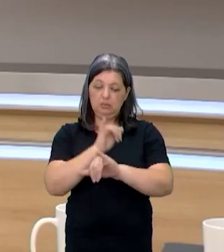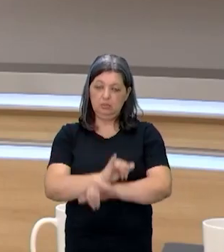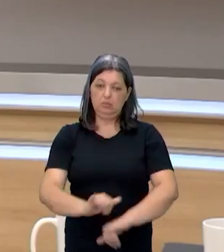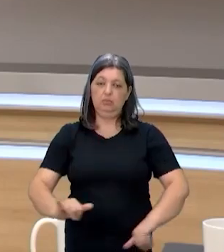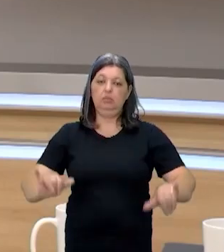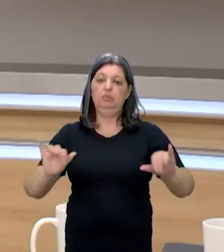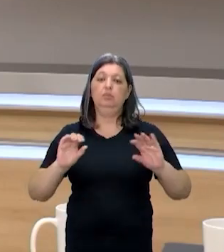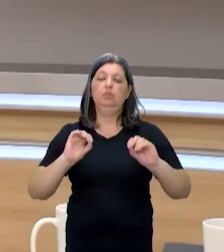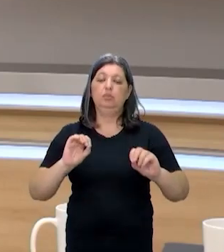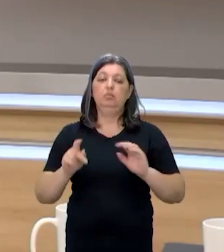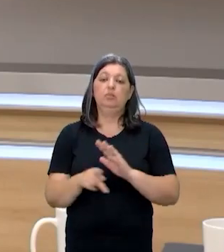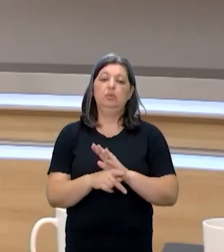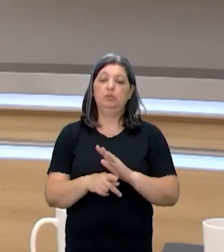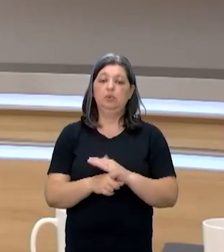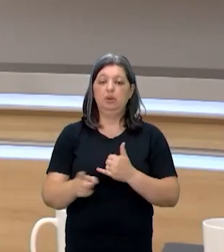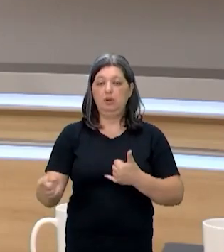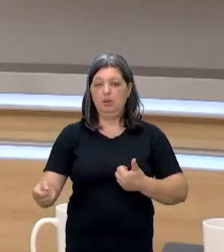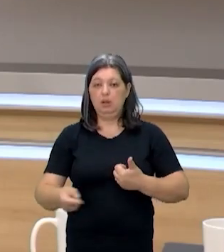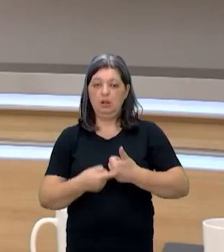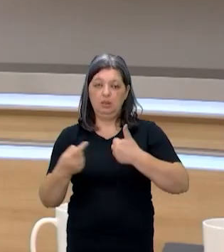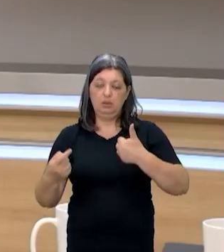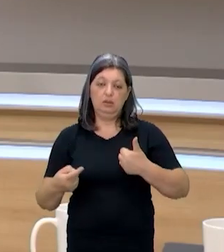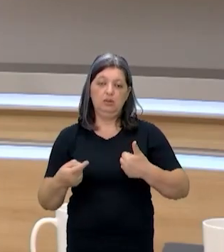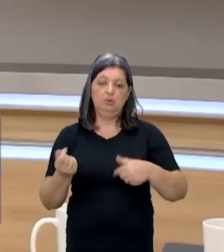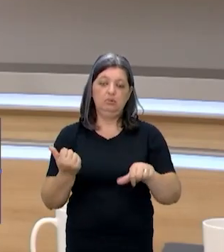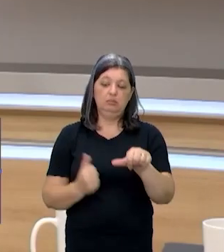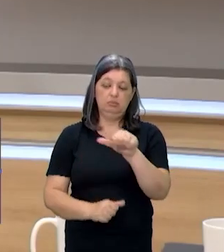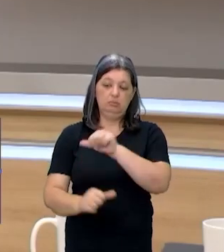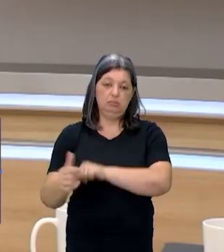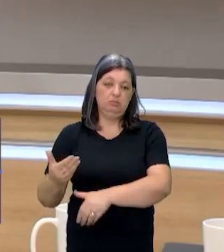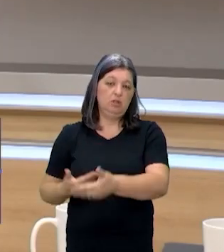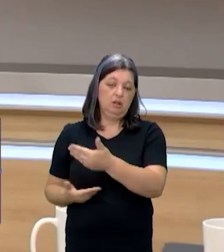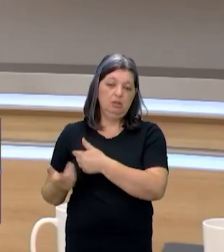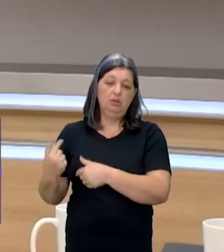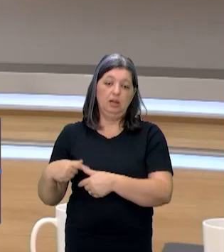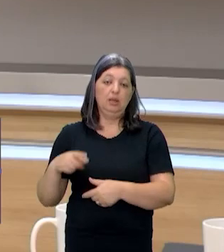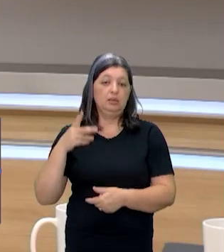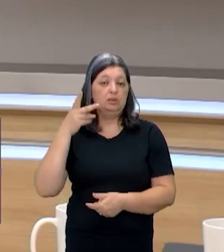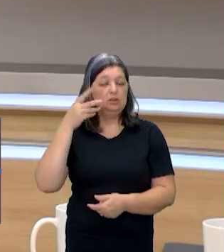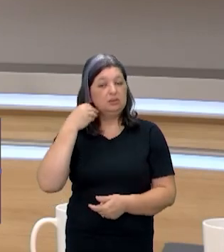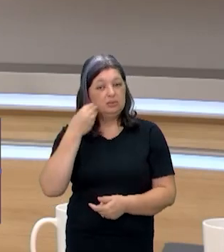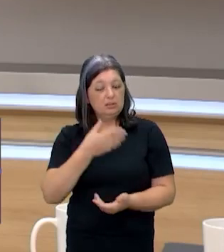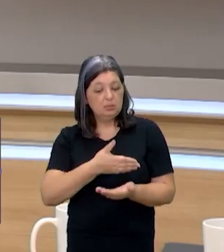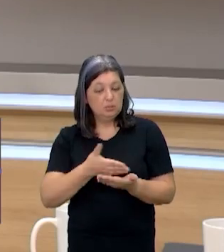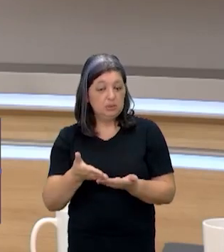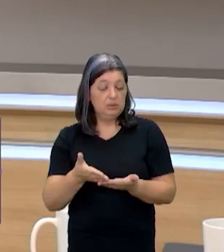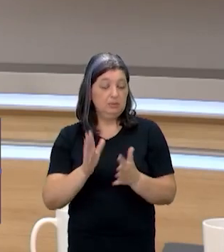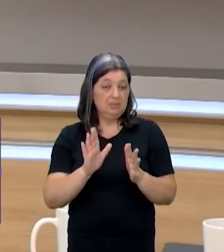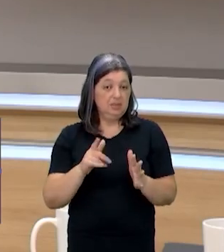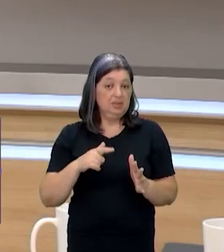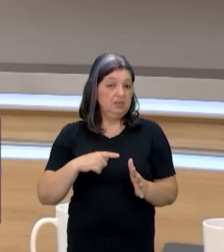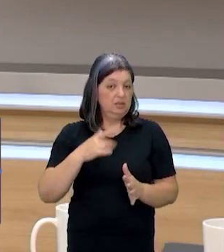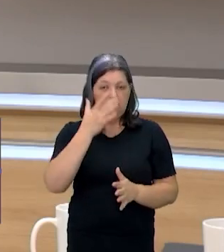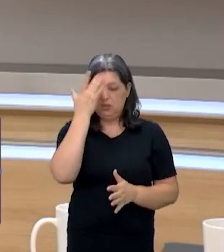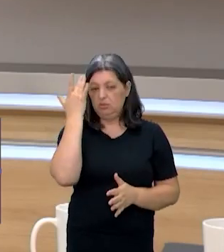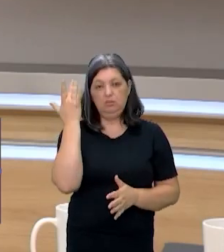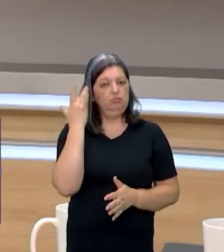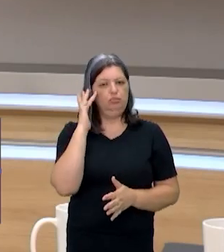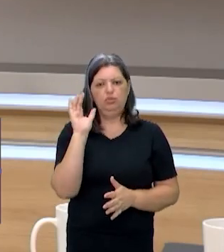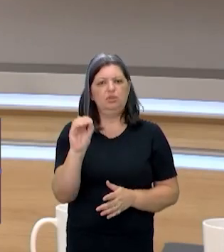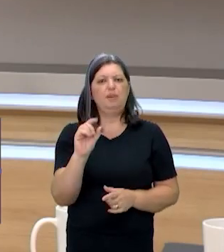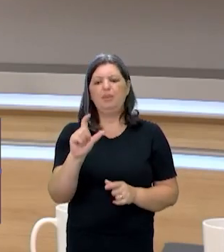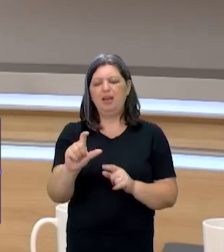fala retuitadas, troco likes, é para um pessoal cada vez mais iniciados, Mas tem gente que não sabe do que está se